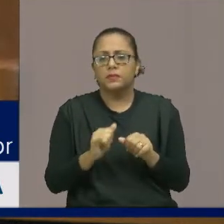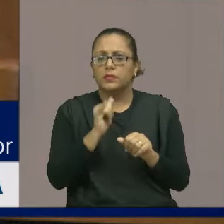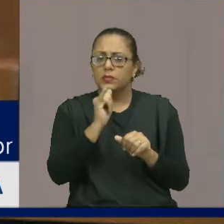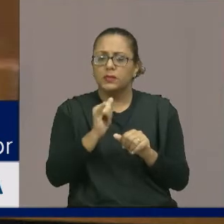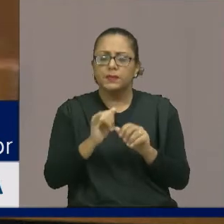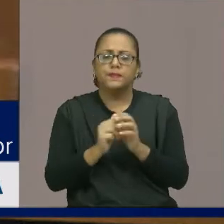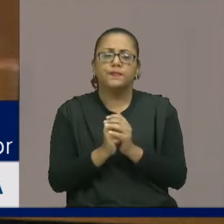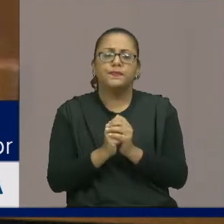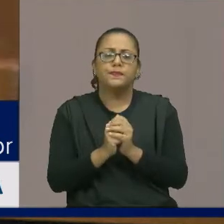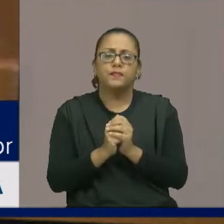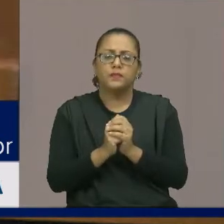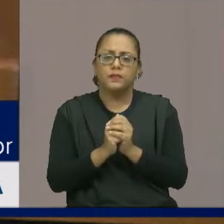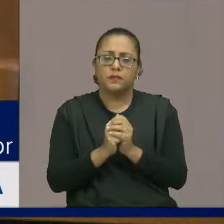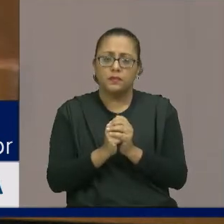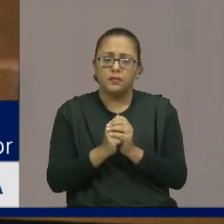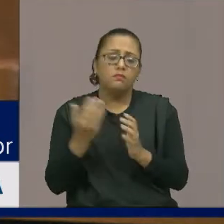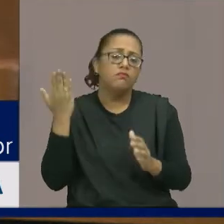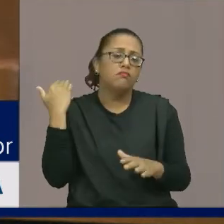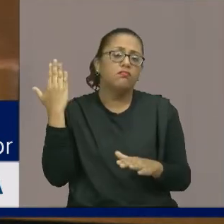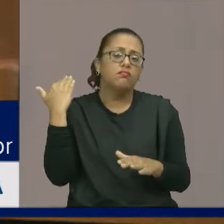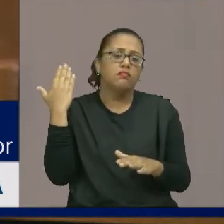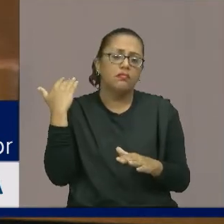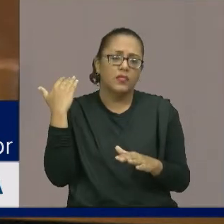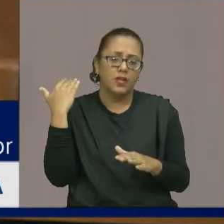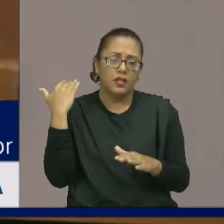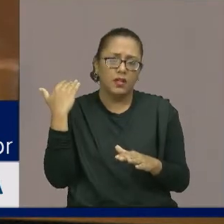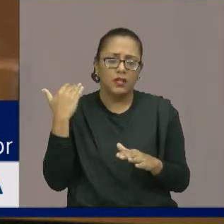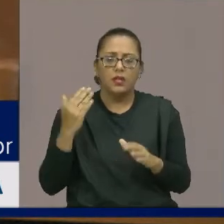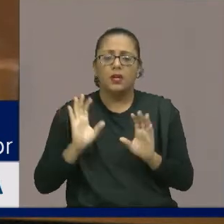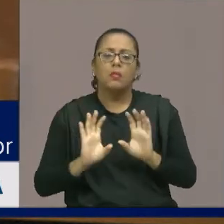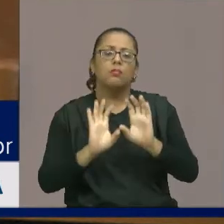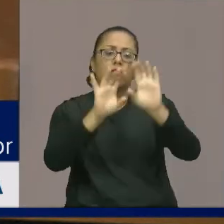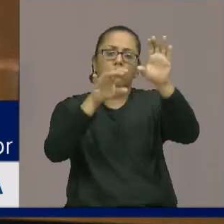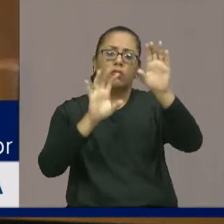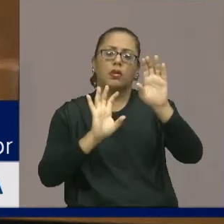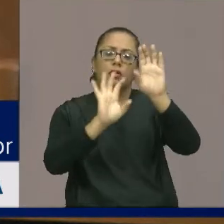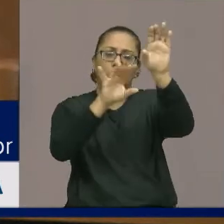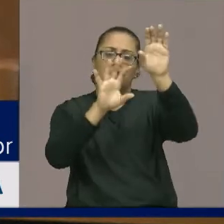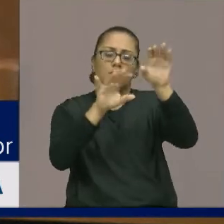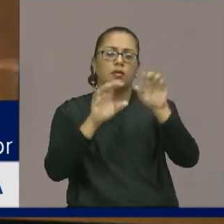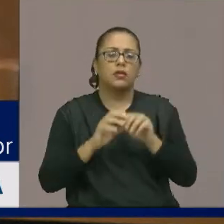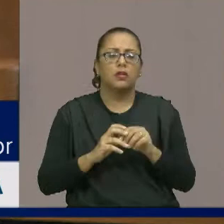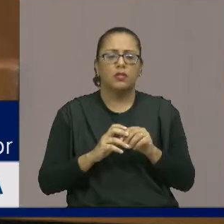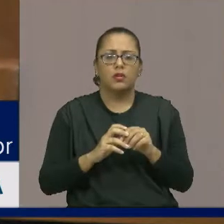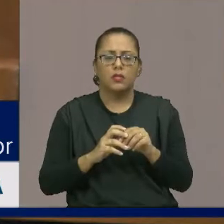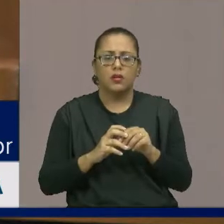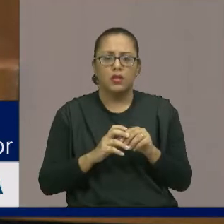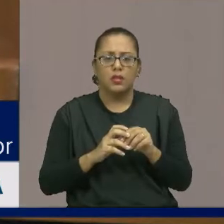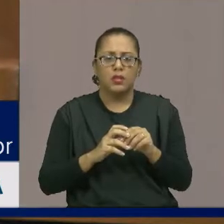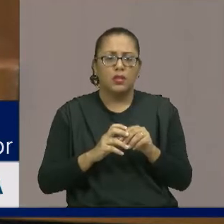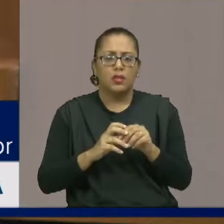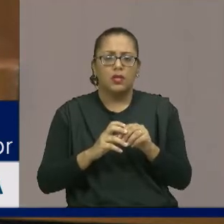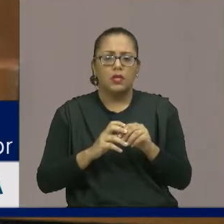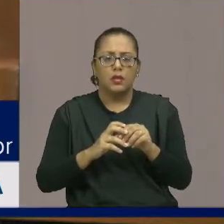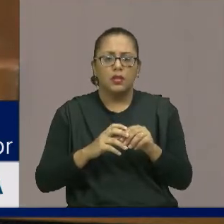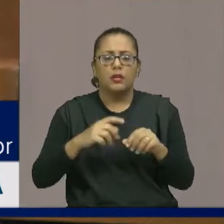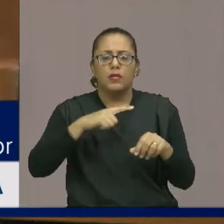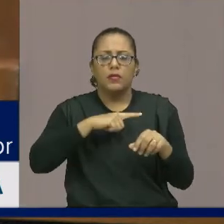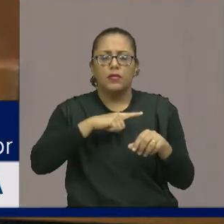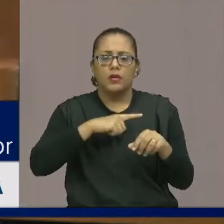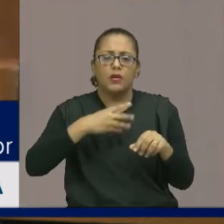um período em que atletas de basquete, por exemplo, em São José dos Campos, chegaram a receber 70, 60 mil, 40 mil por